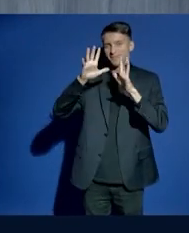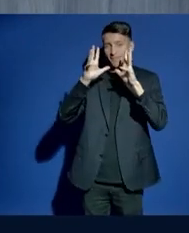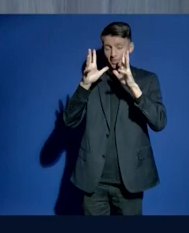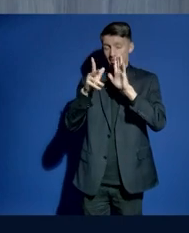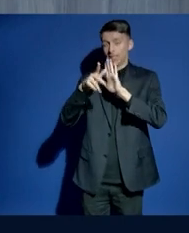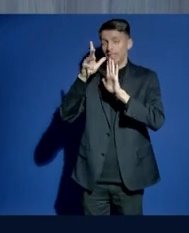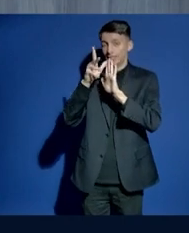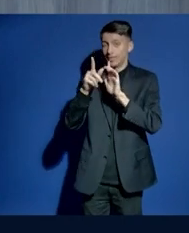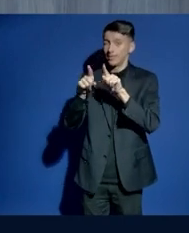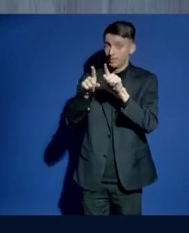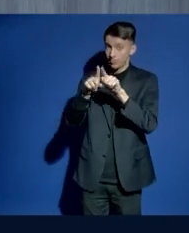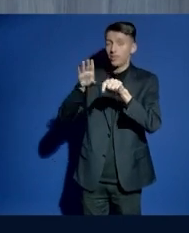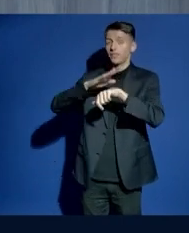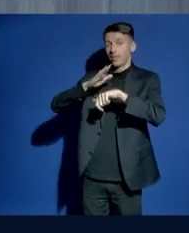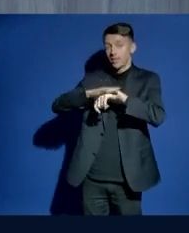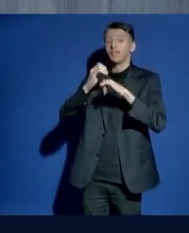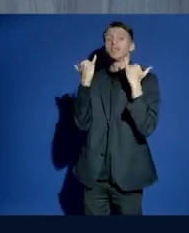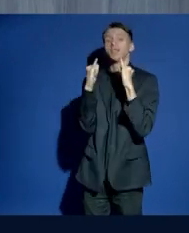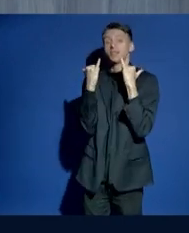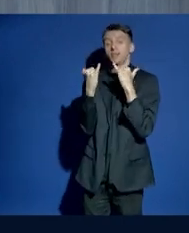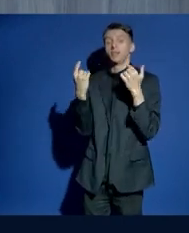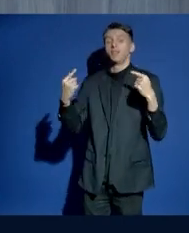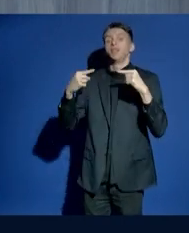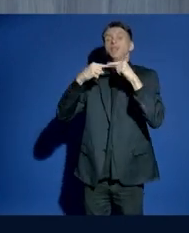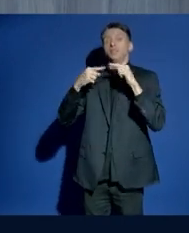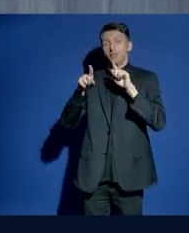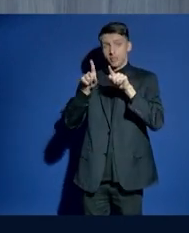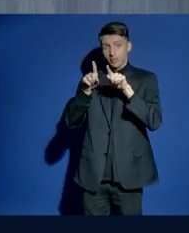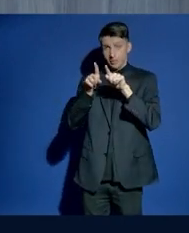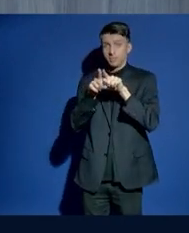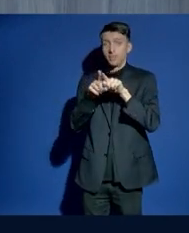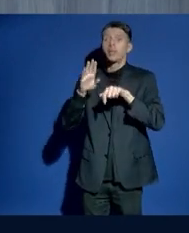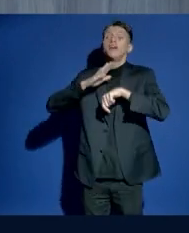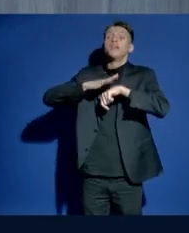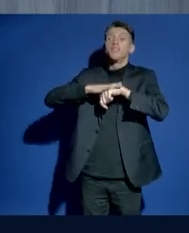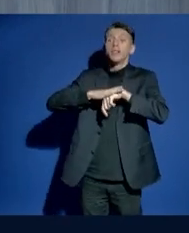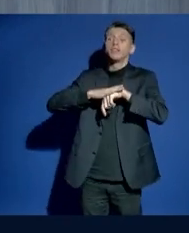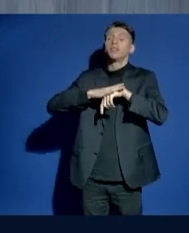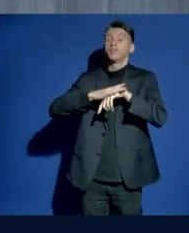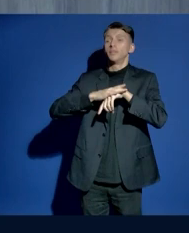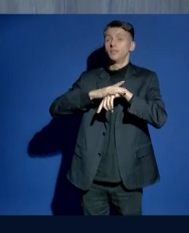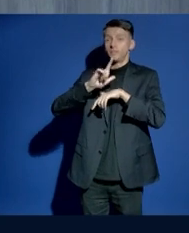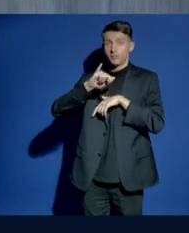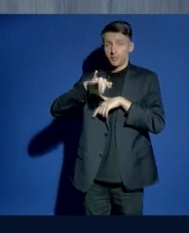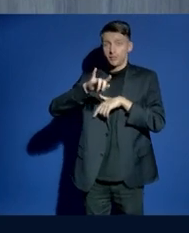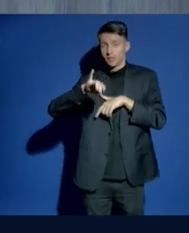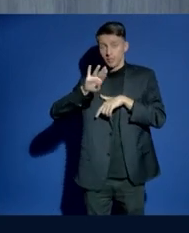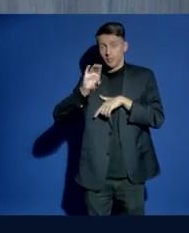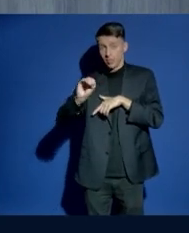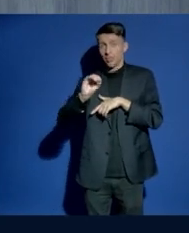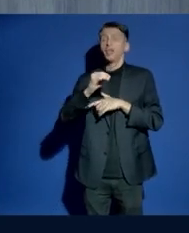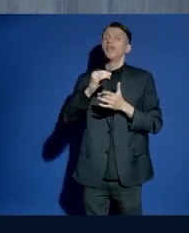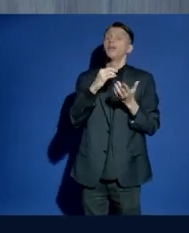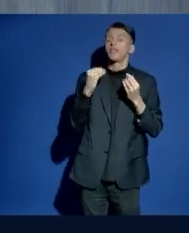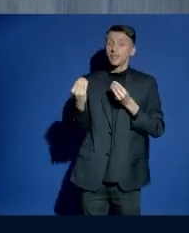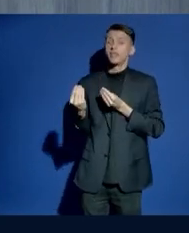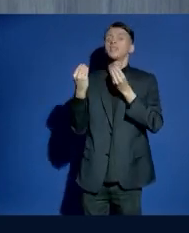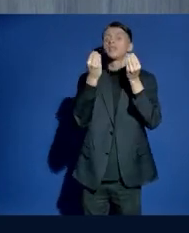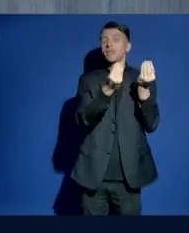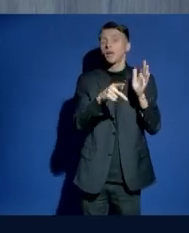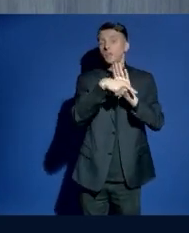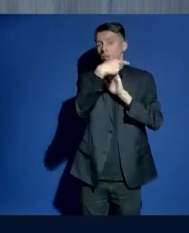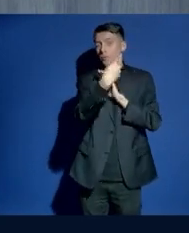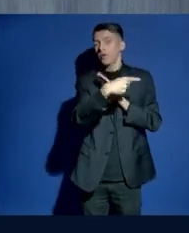energia elétrica e é colocado na rede como distribuída e a parte liquida a gente devolve 100% da Fazenda fazer